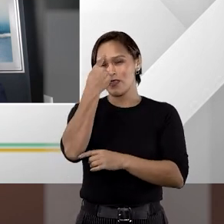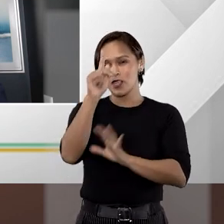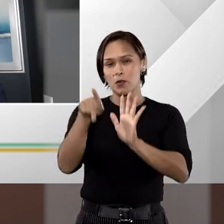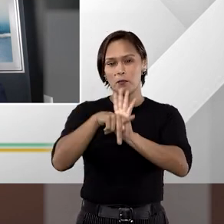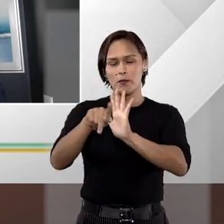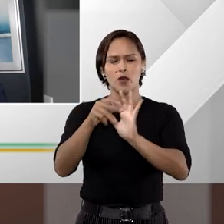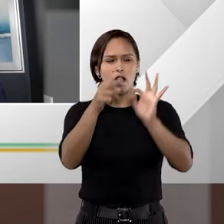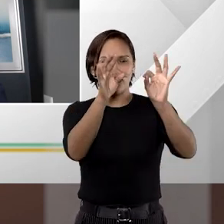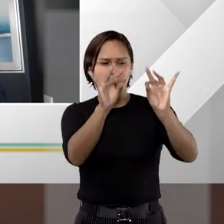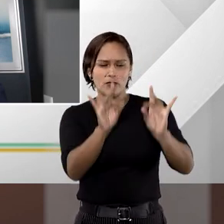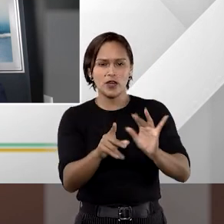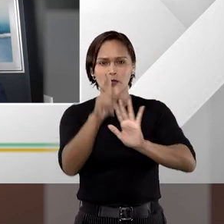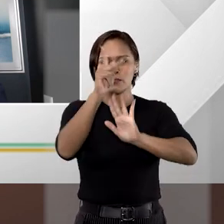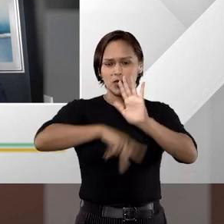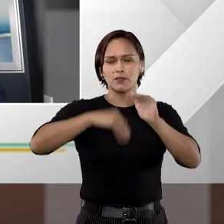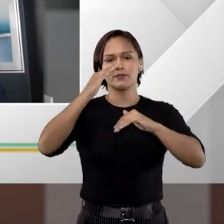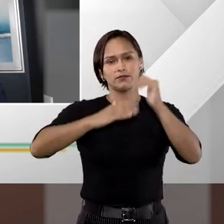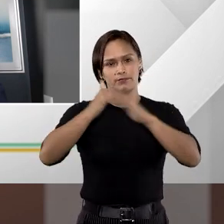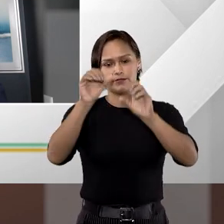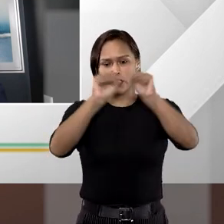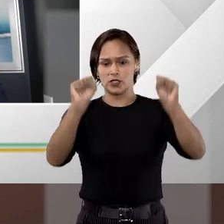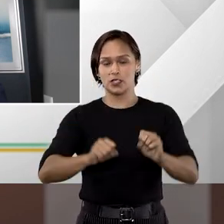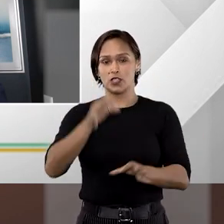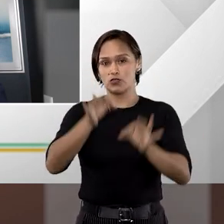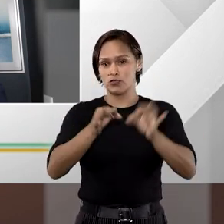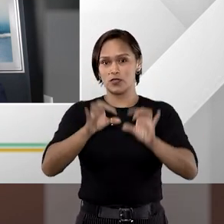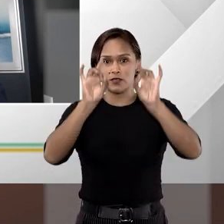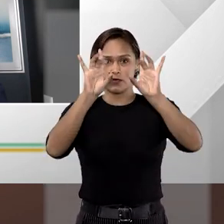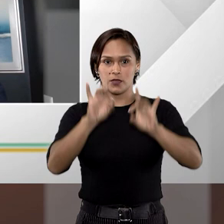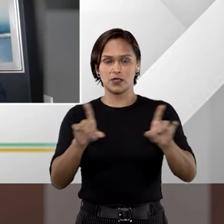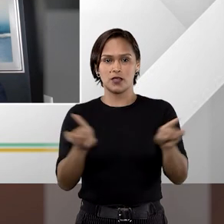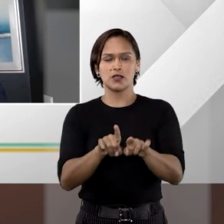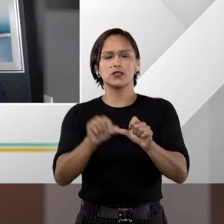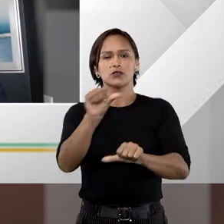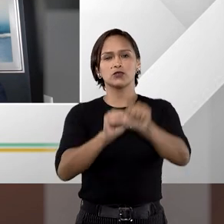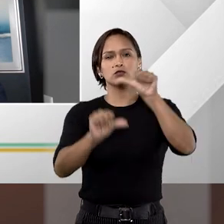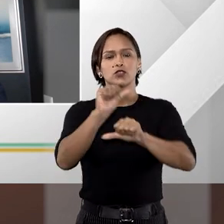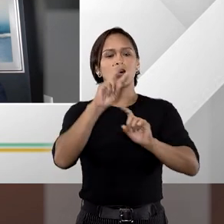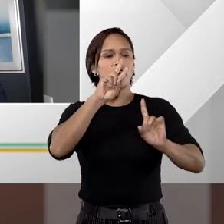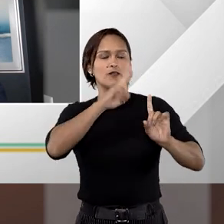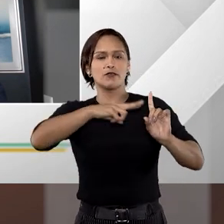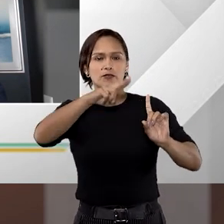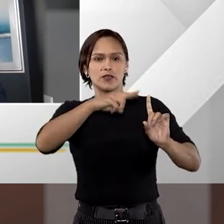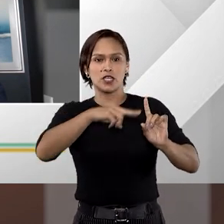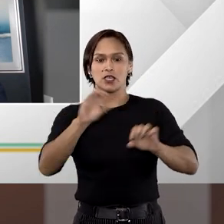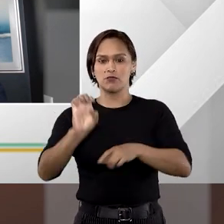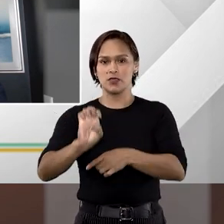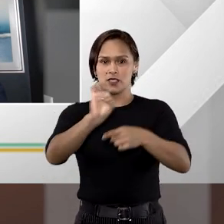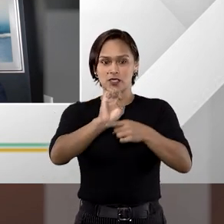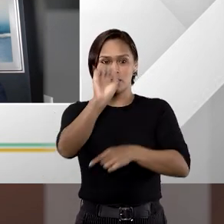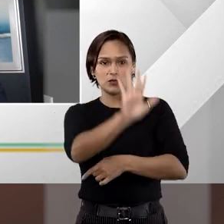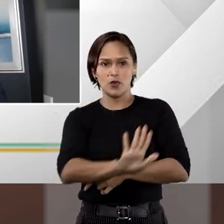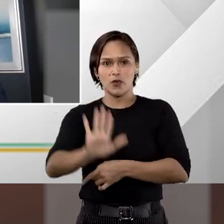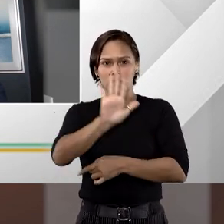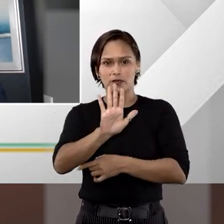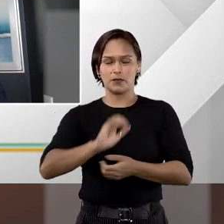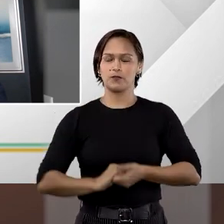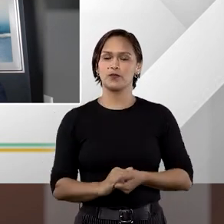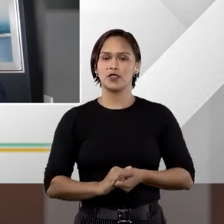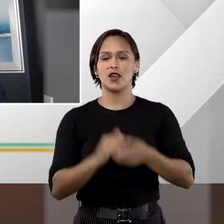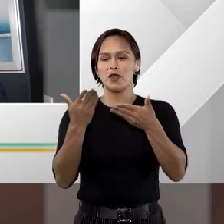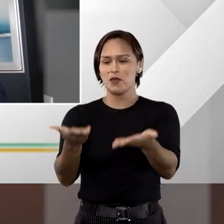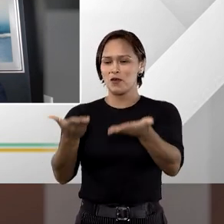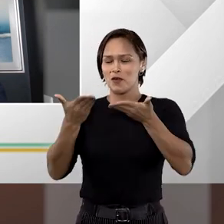idealizador de vários projetos de boas práticas no sistema dos juizados especiais que se tornaram referências estadual e Nacional